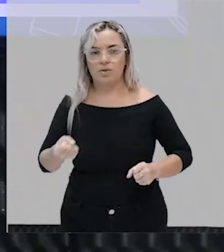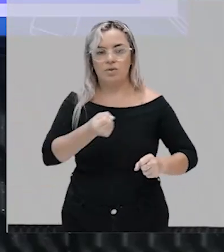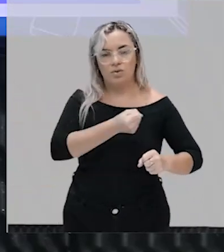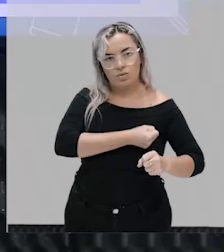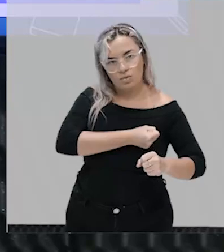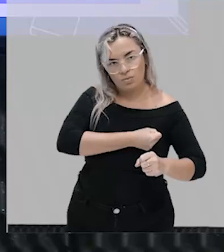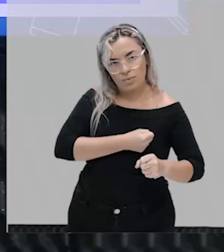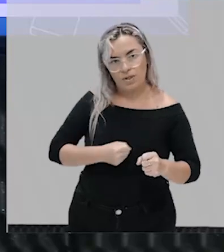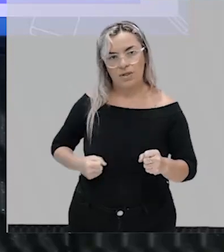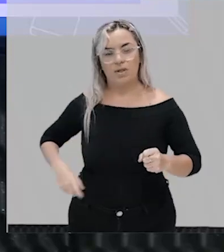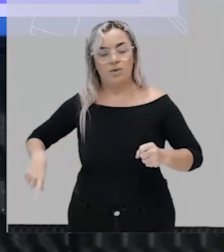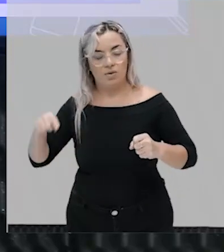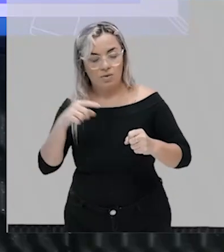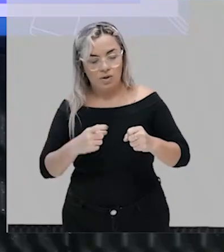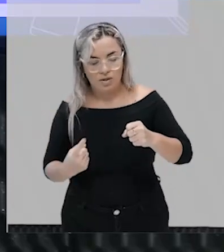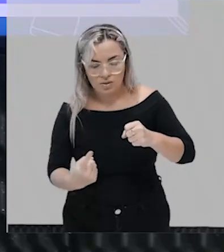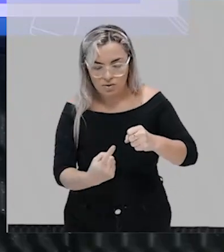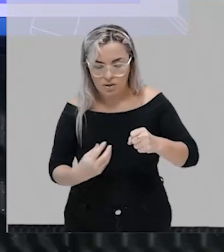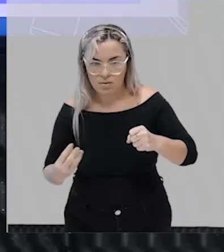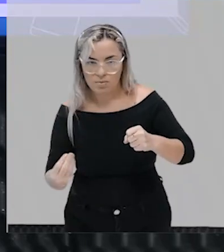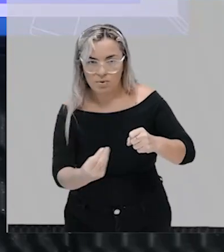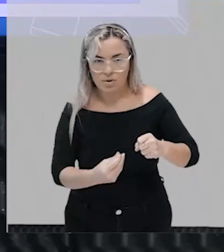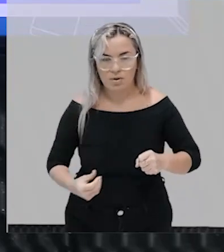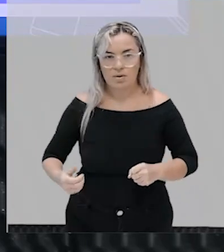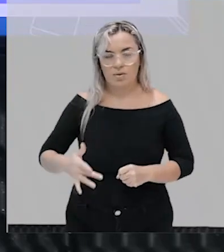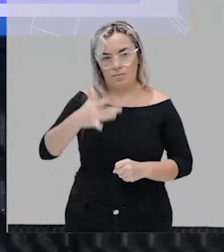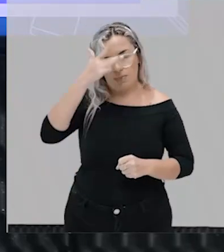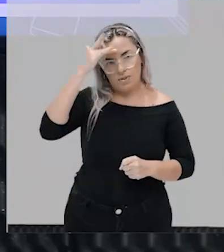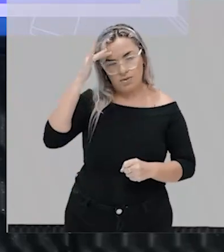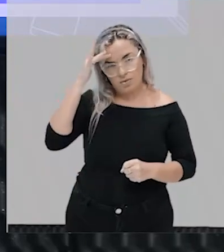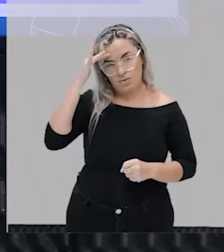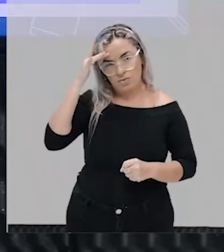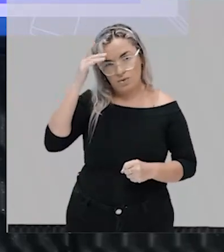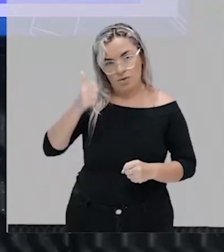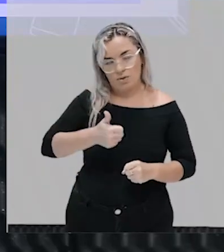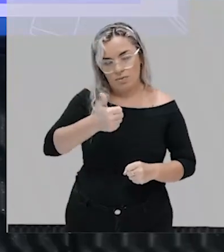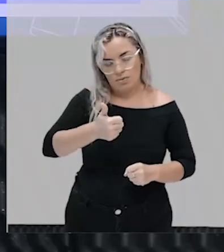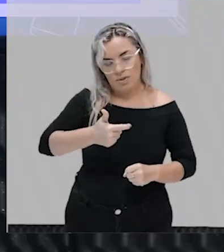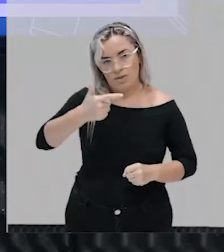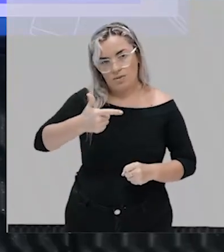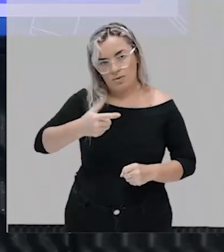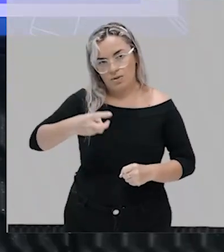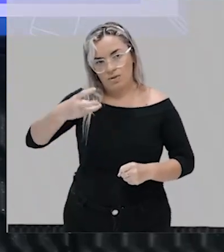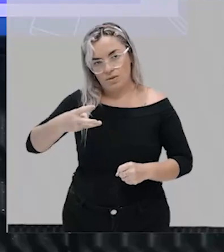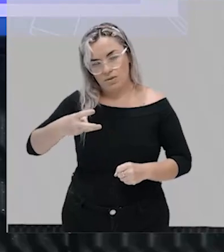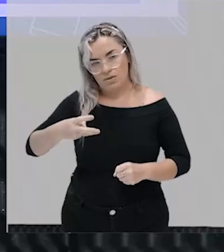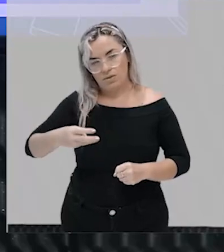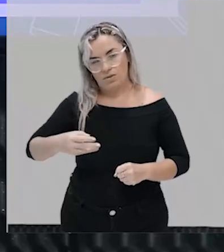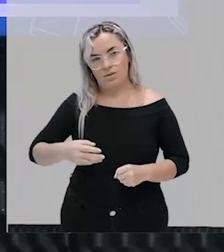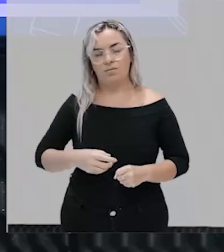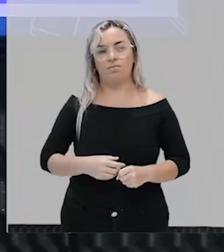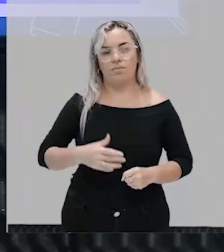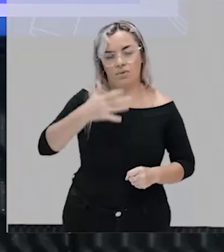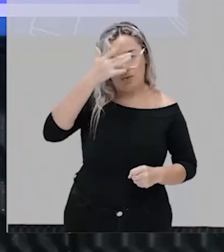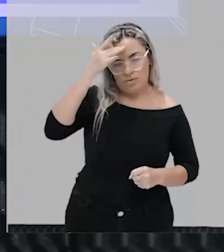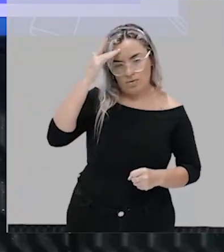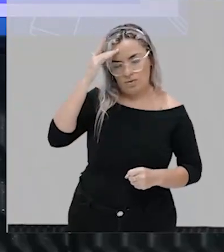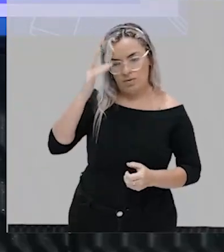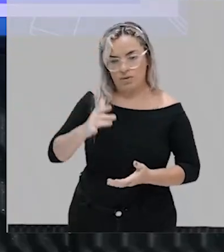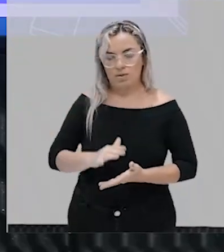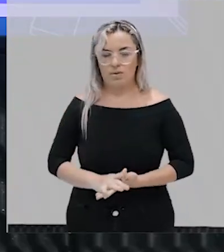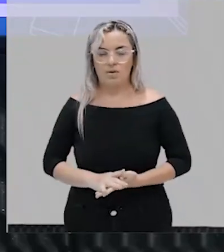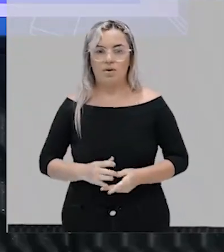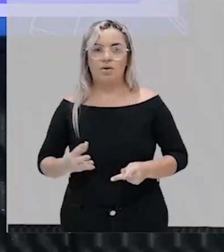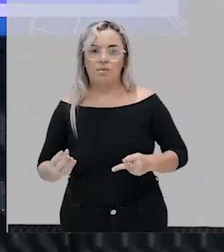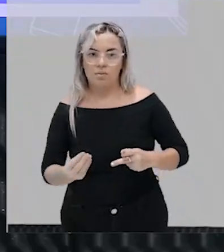do singular. Pessoa. Primeira, já falei, né? Primeira pessoa do singular. Pessoa primeira, singular ou plural